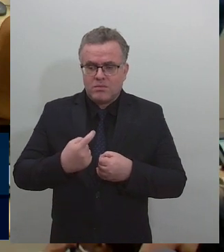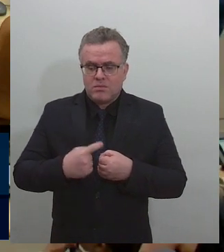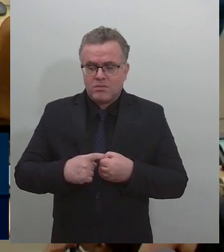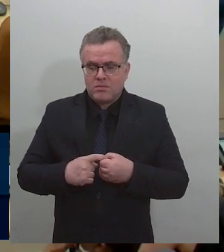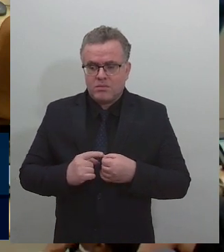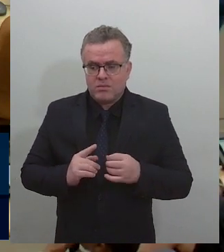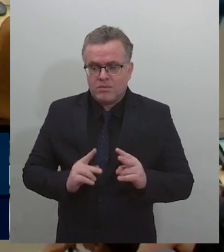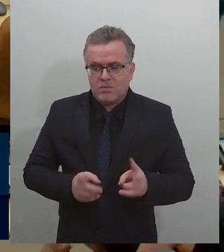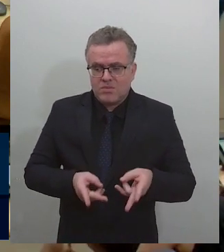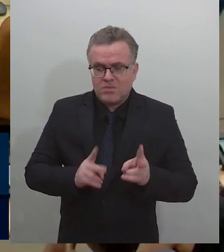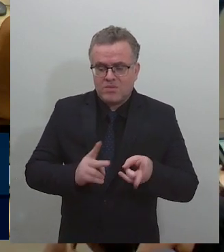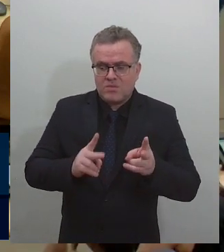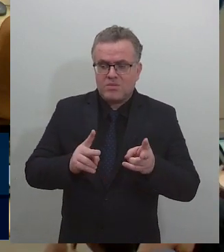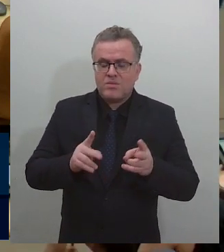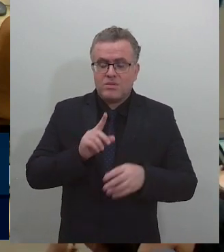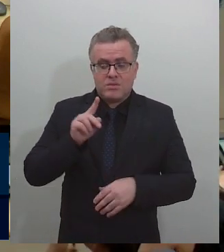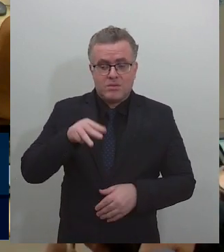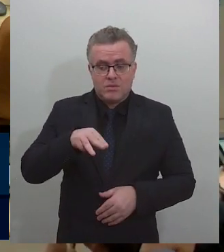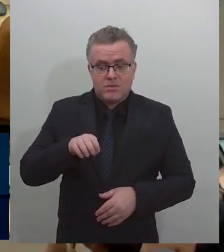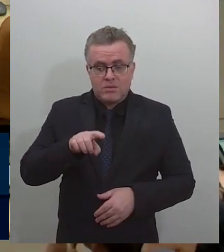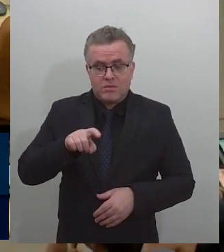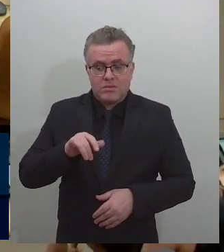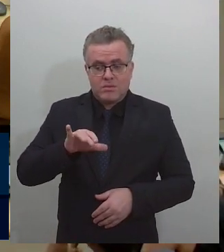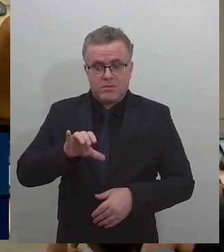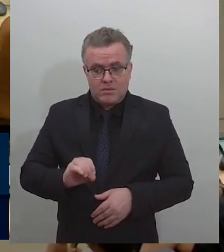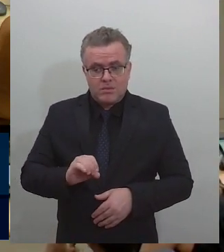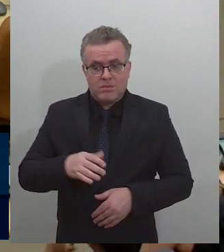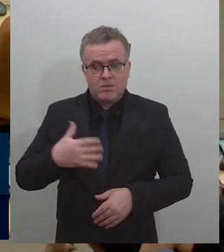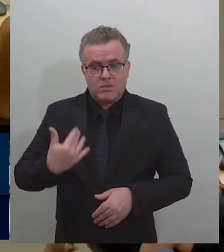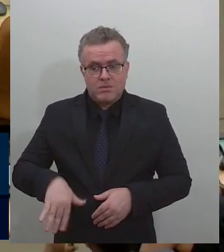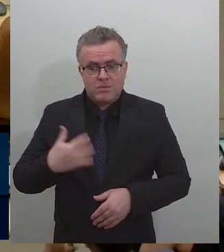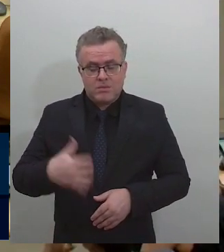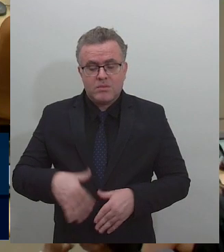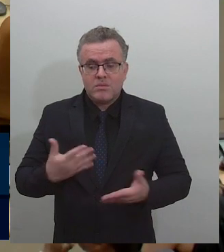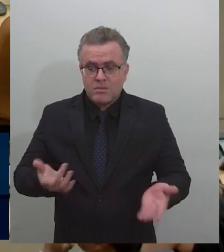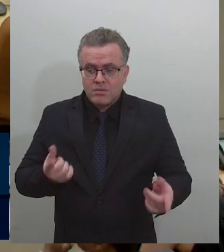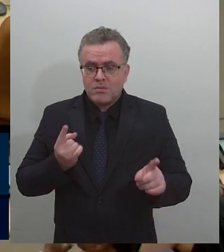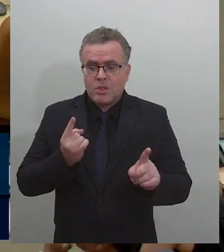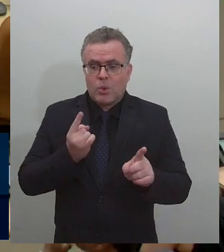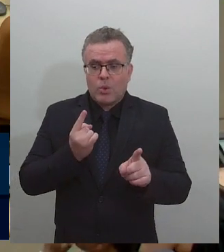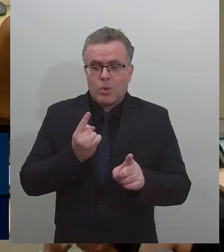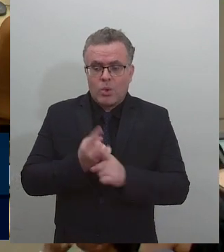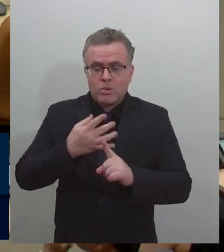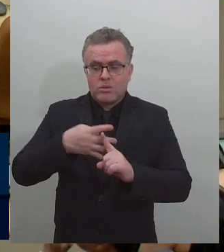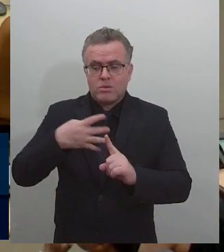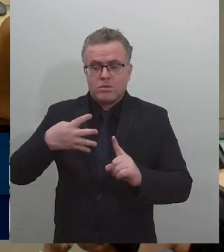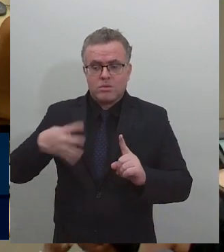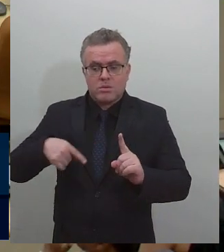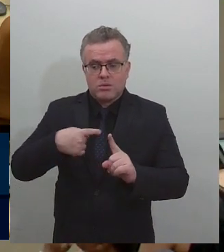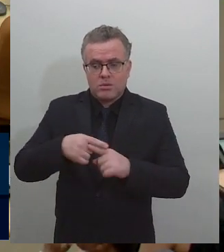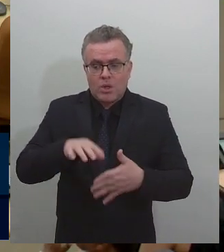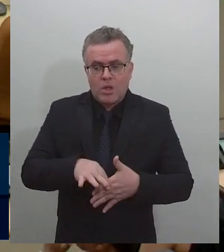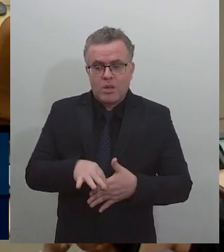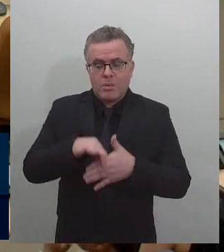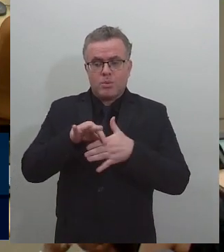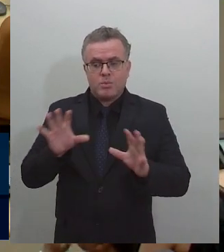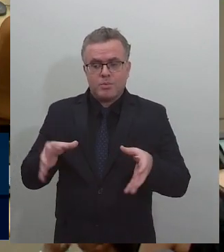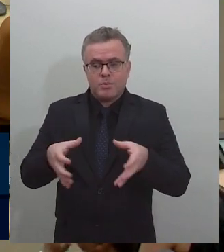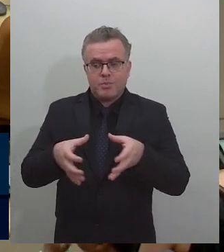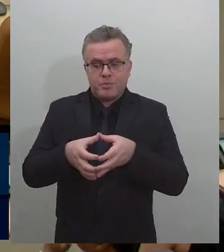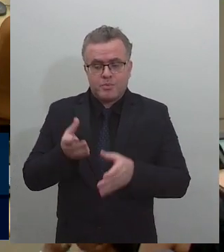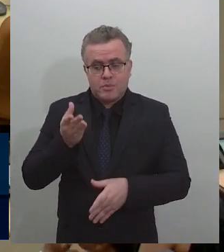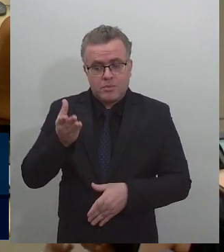sexto encontro de lideranças políticas LGBTQIA+, das Américas e do Caribe, eu